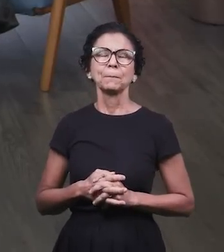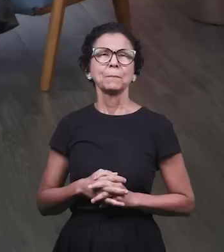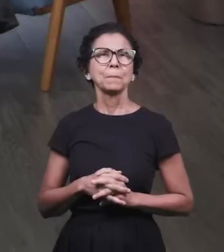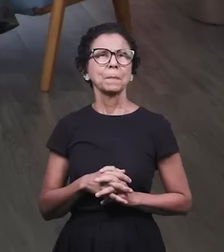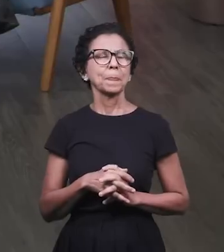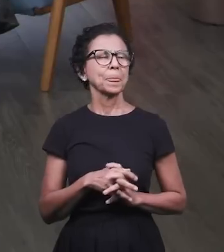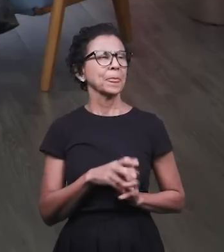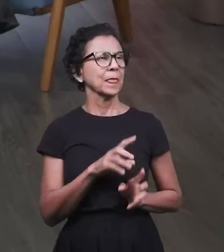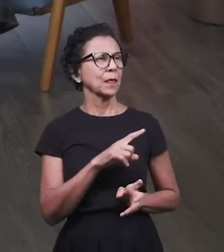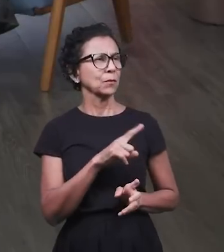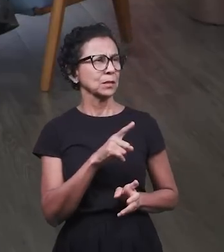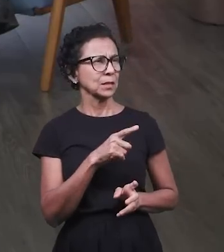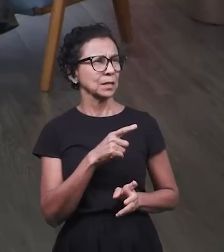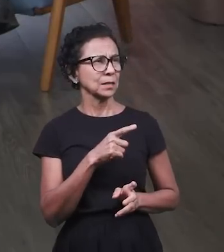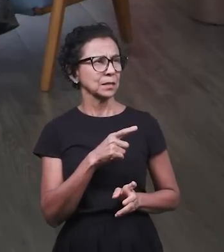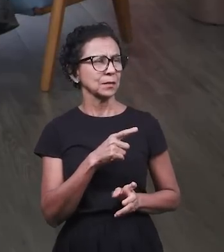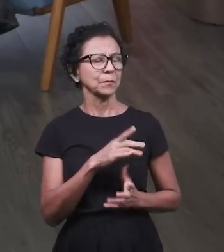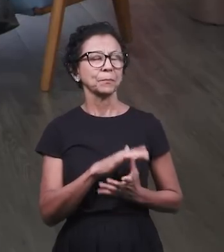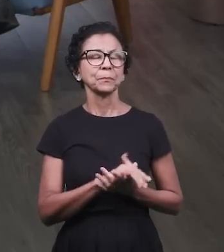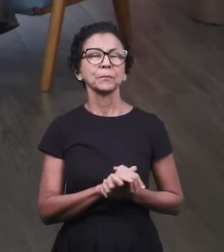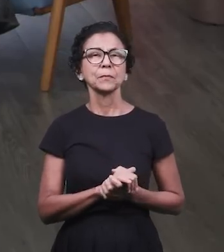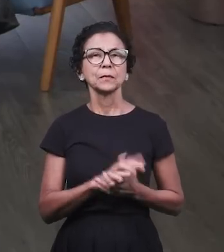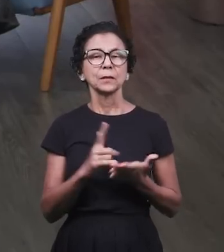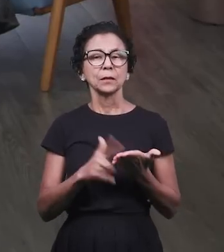e vocês disseram isso, o livro de Cantares,